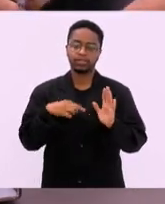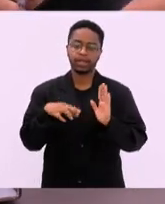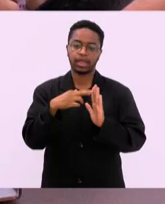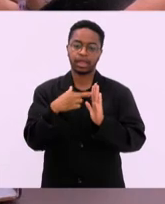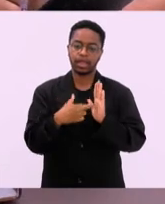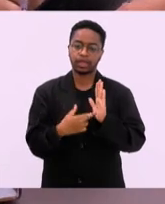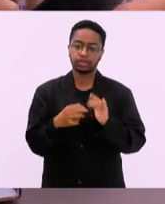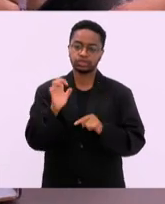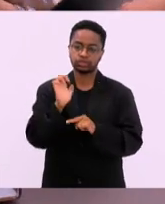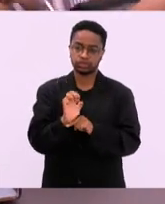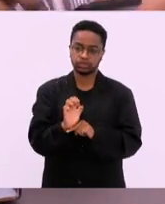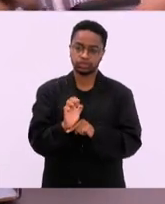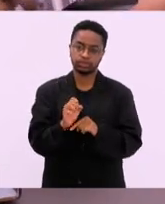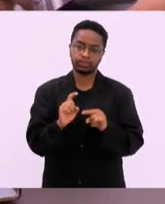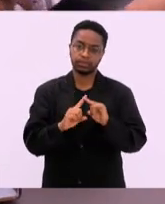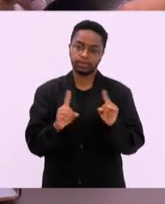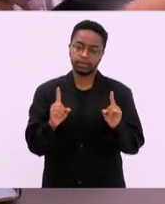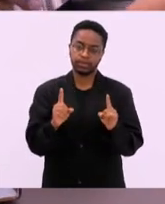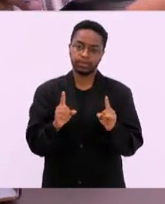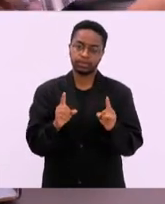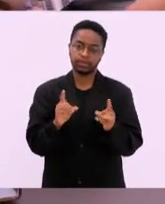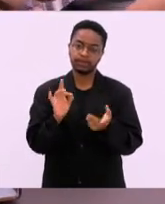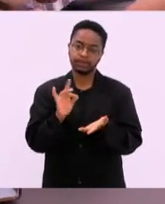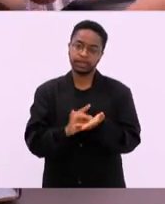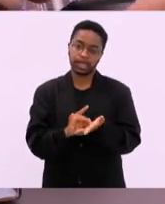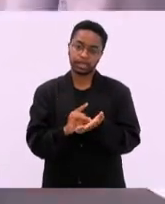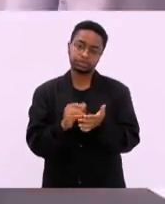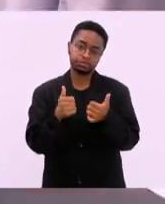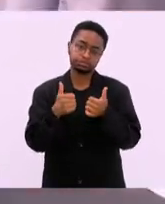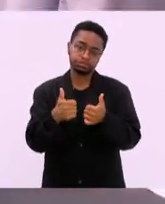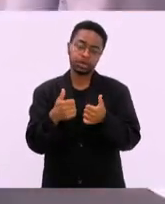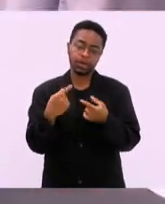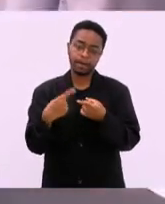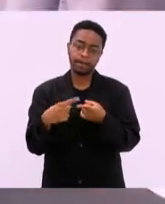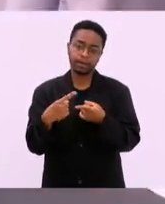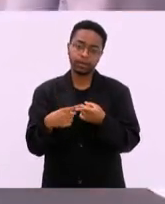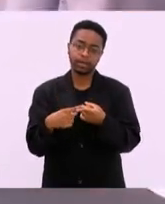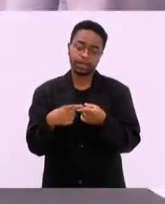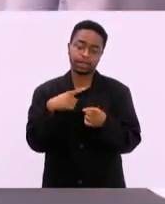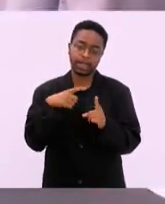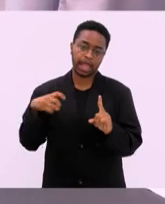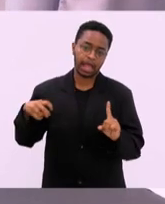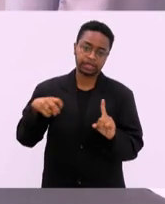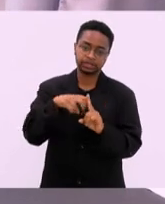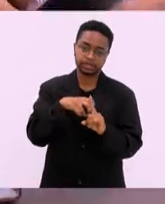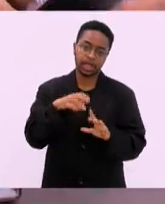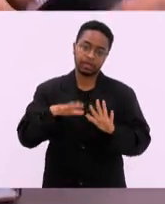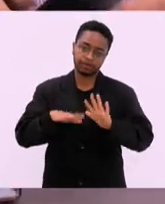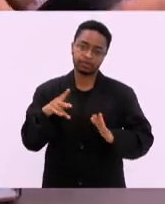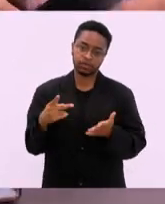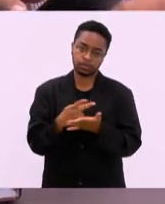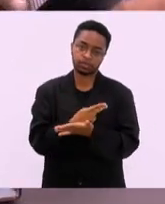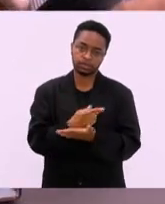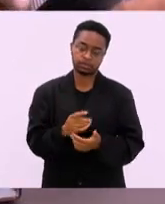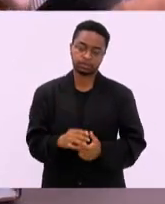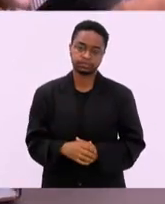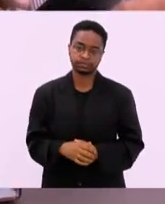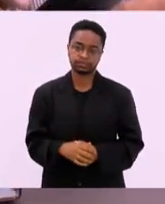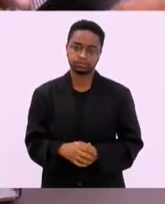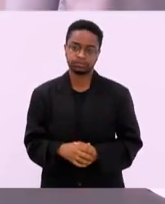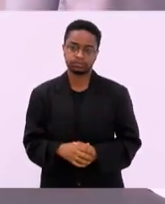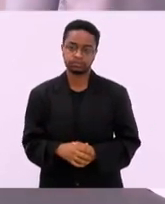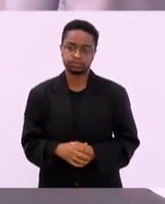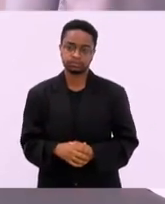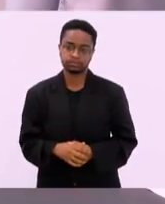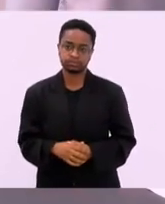na verdade, é muito prudente por conta da quantidade de acidentes causados por... Não, tudo bem. Tudo bem. Eu